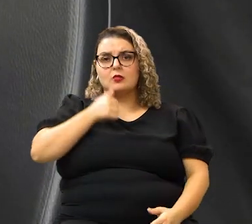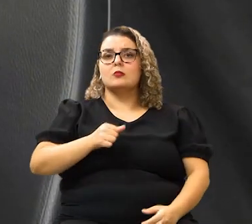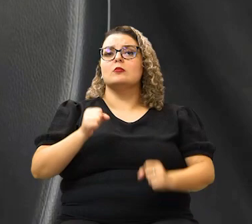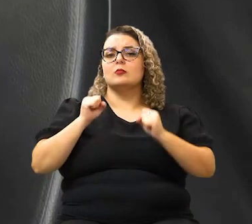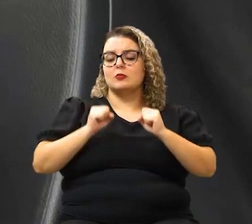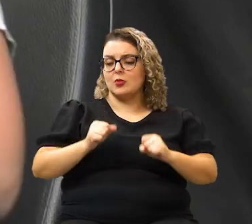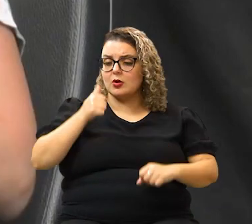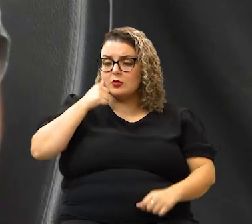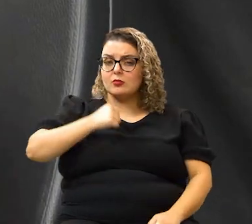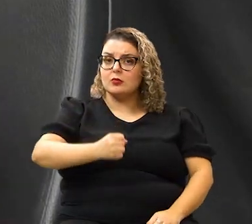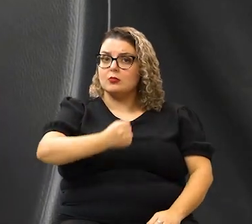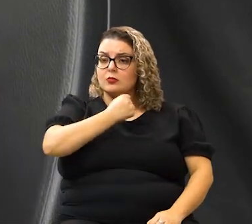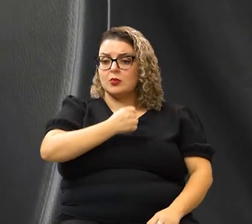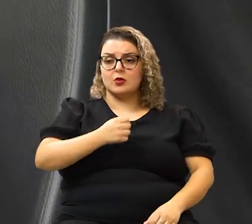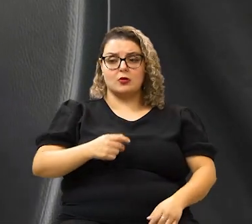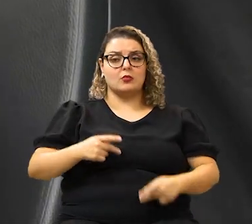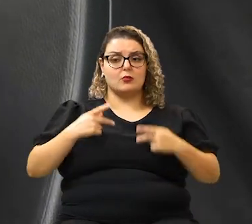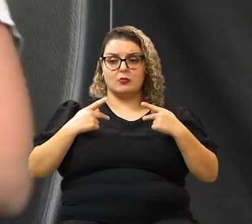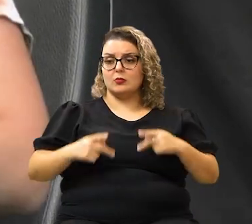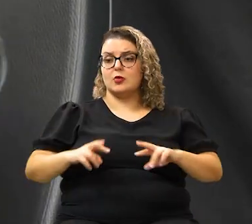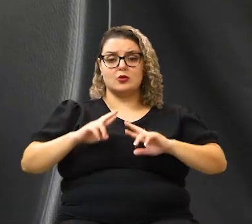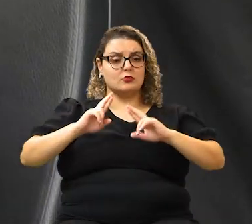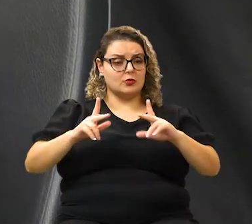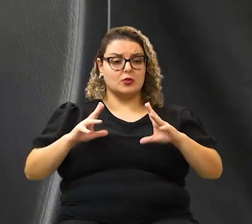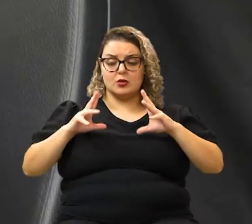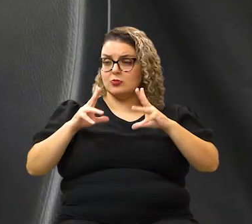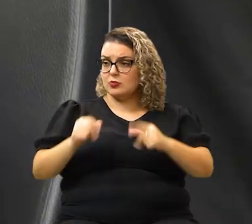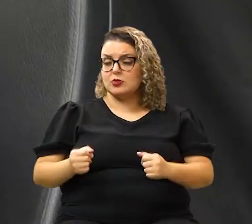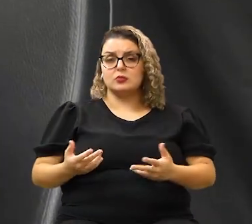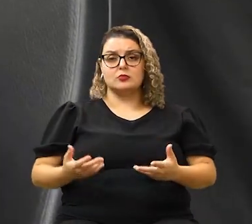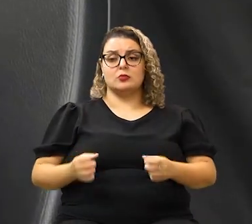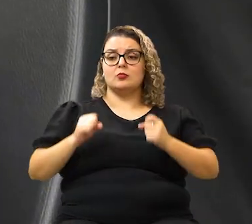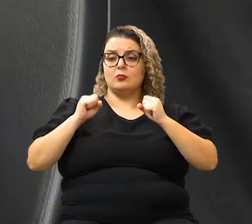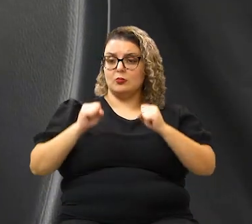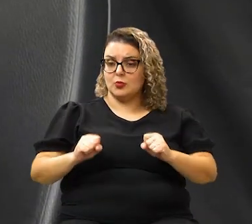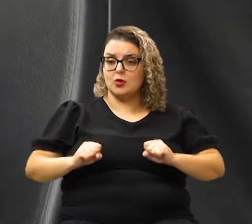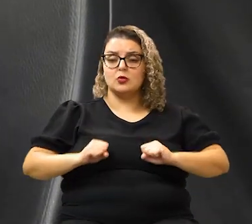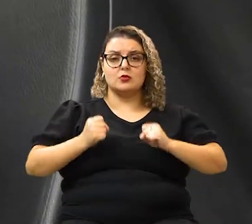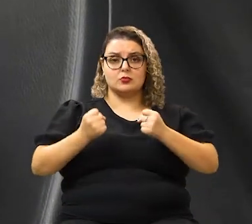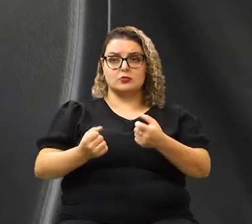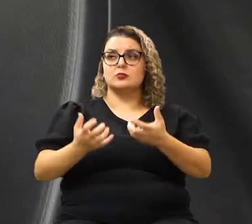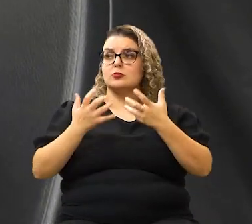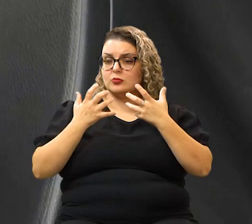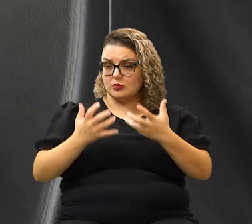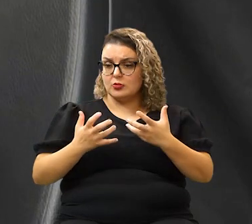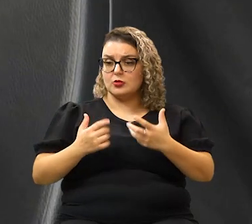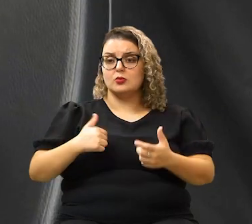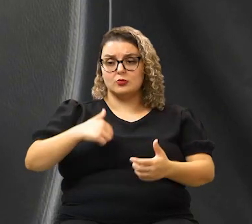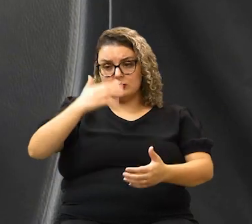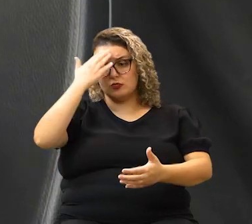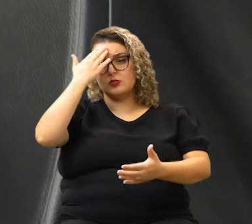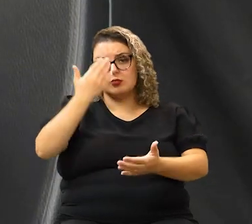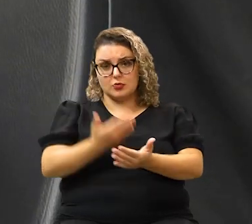todo mundo, posso, né? Posso defender o que eu quero, o que eu acredito, né?